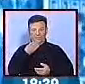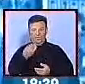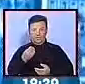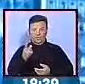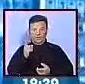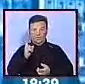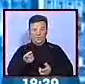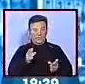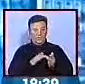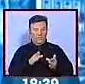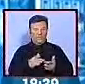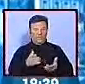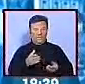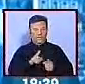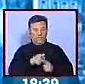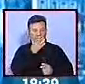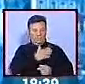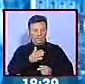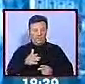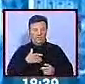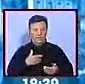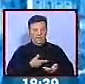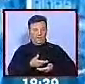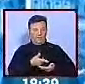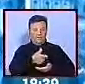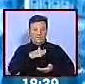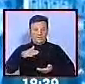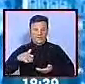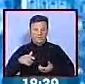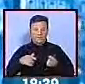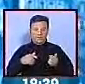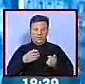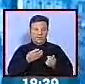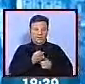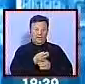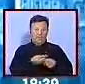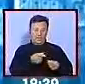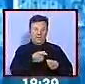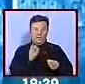tomam um contacto de forma prática e interativa com a ciência e com matérias que, no